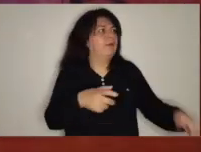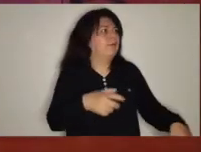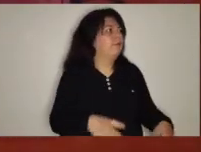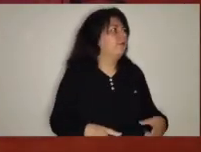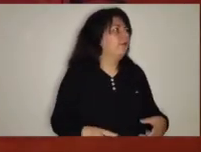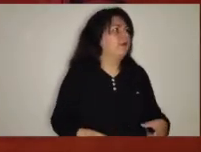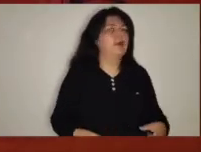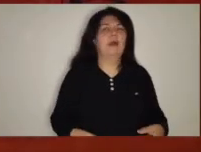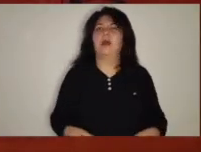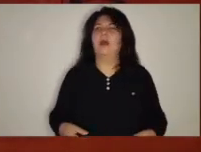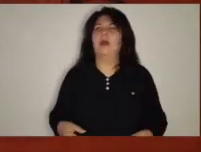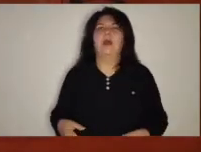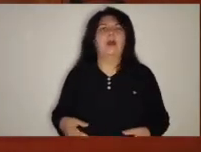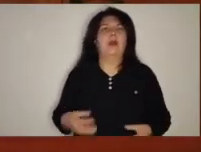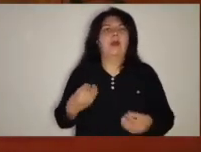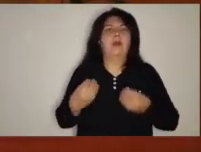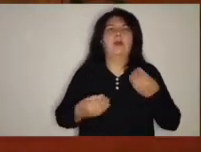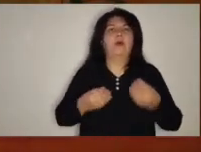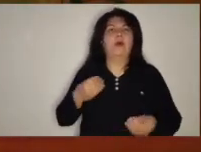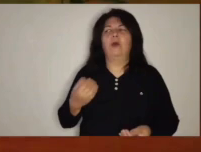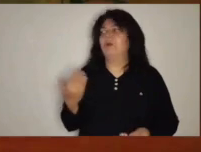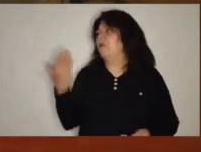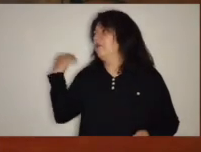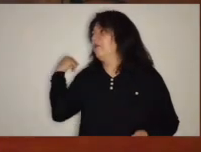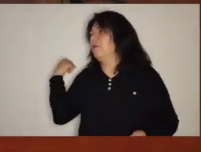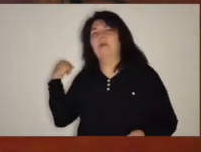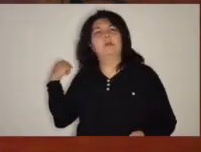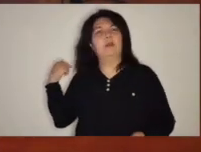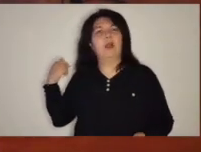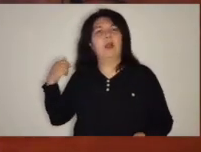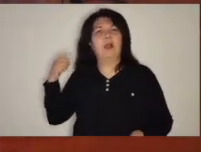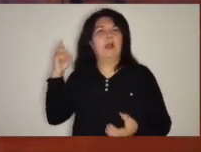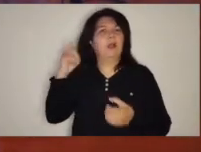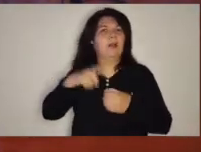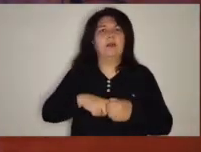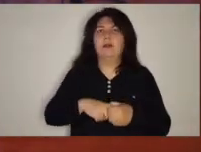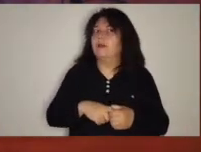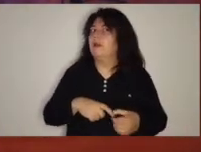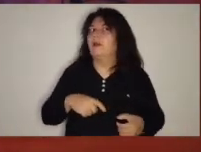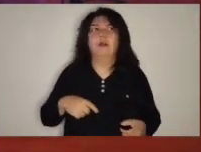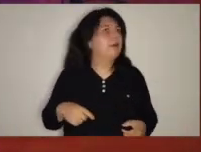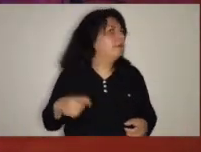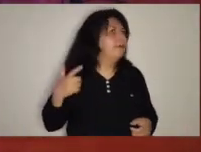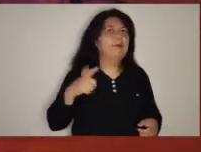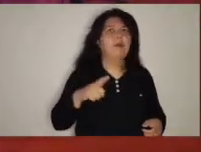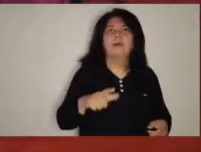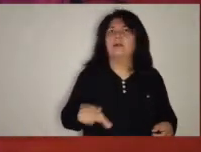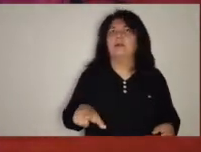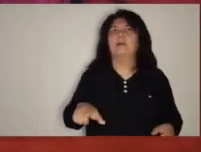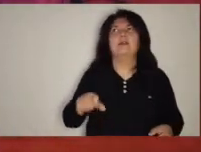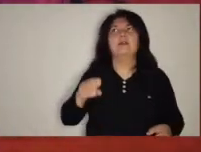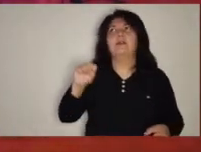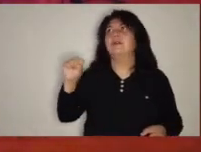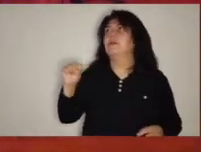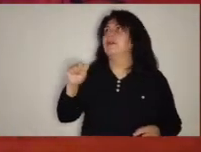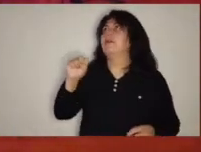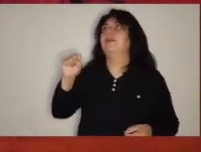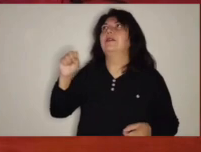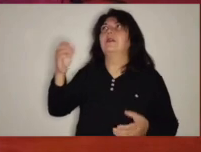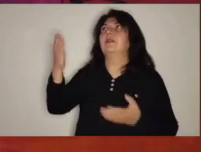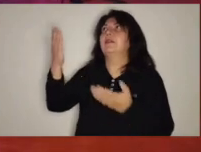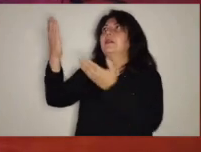irei se eu não tenho pra onde voltar? Só tenho você,